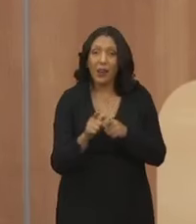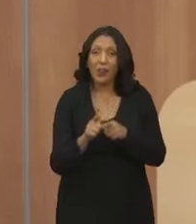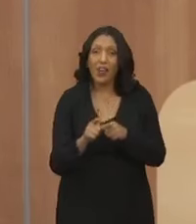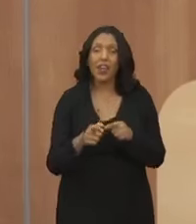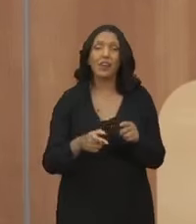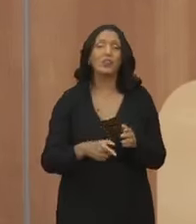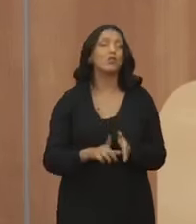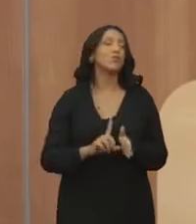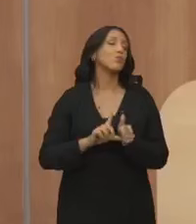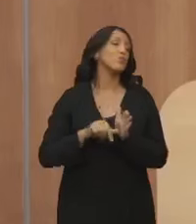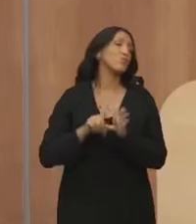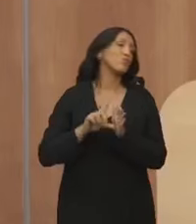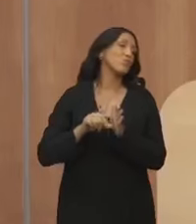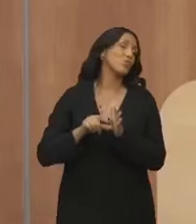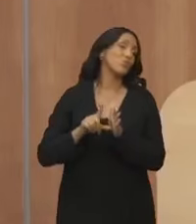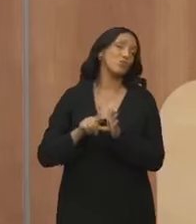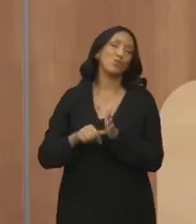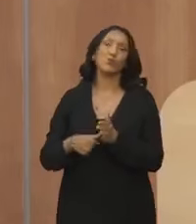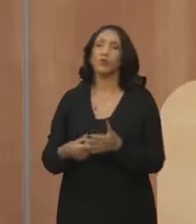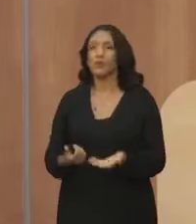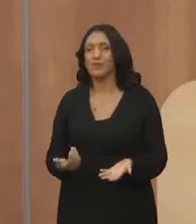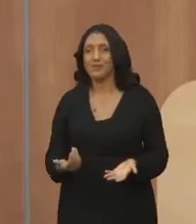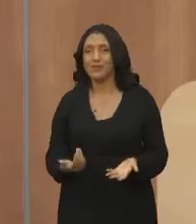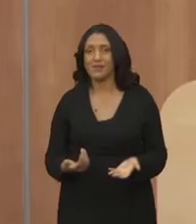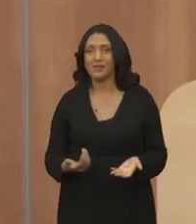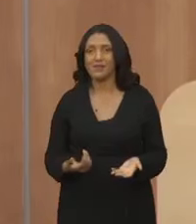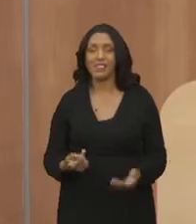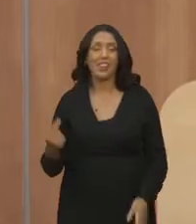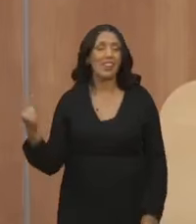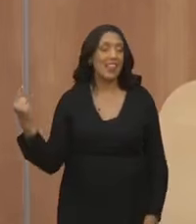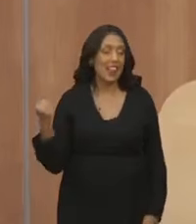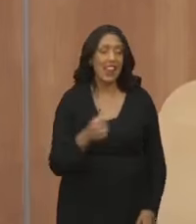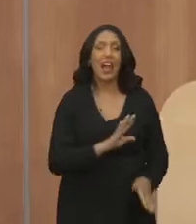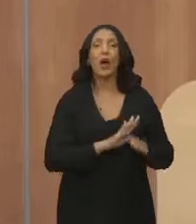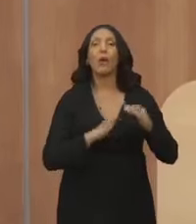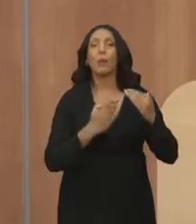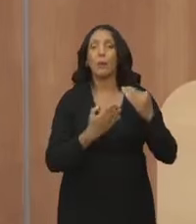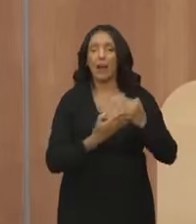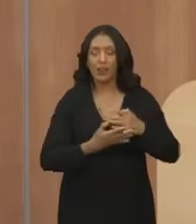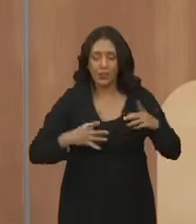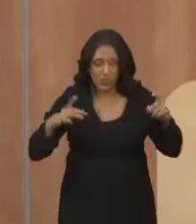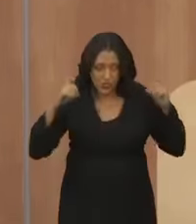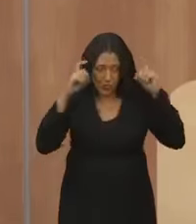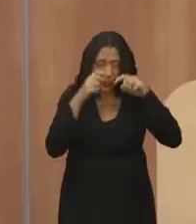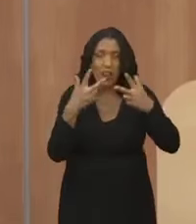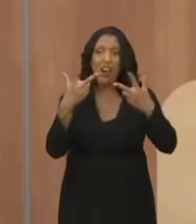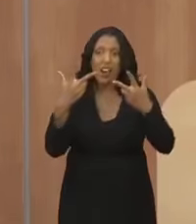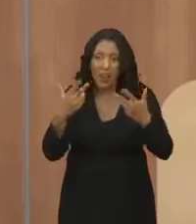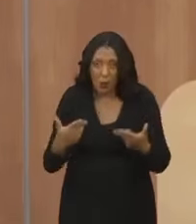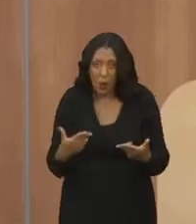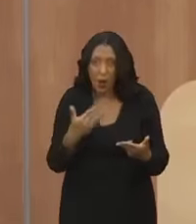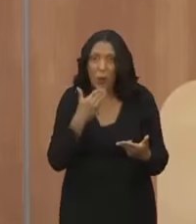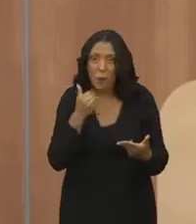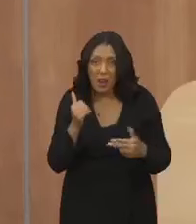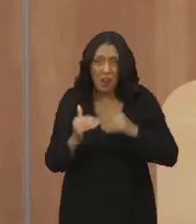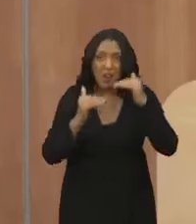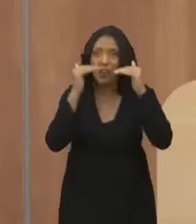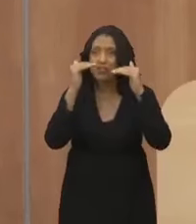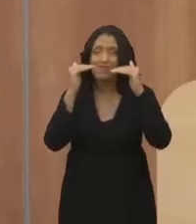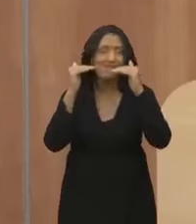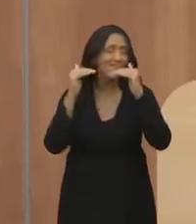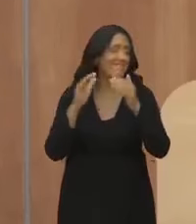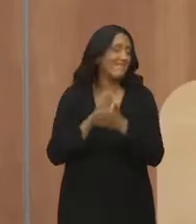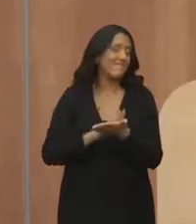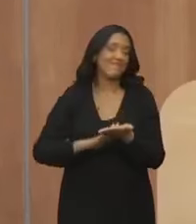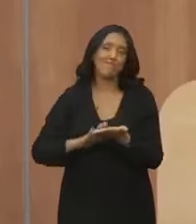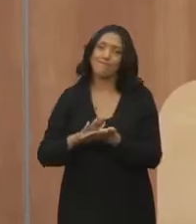Igarapés. Então o Igarapés continua com as mesmas dificuldades, não é? Com as mesmíssimas dificuldades. A